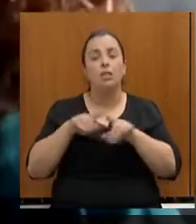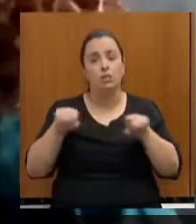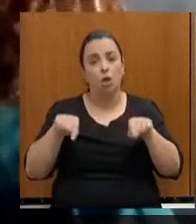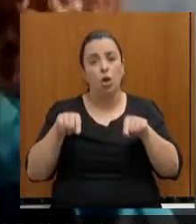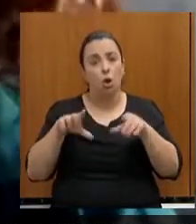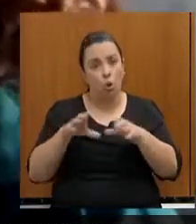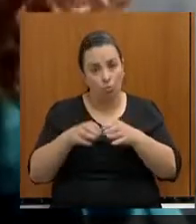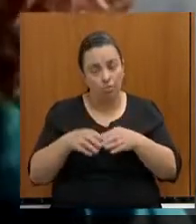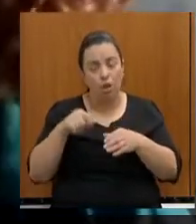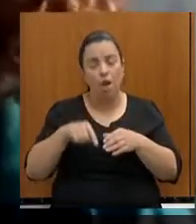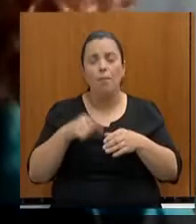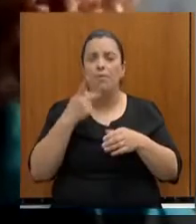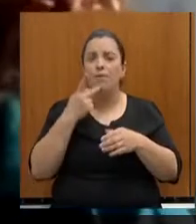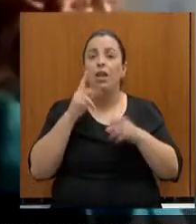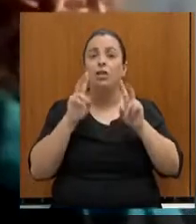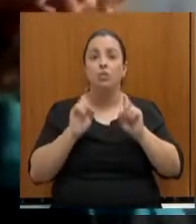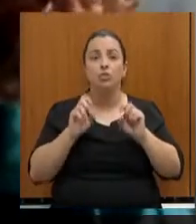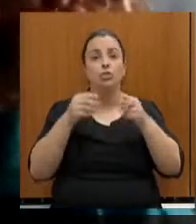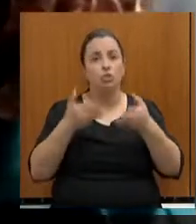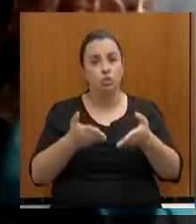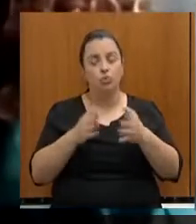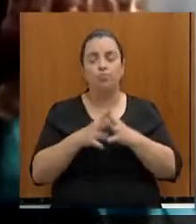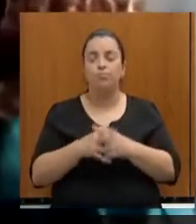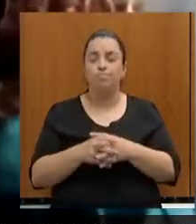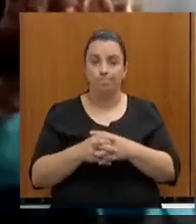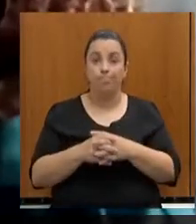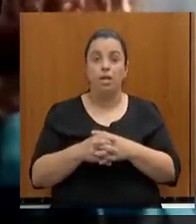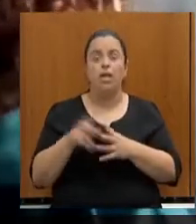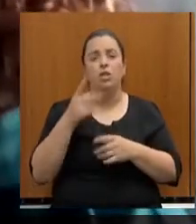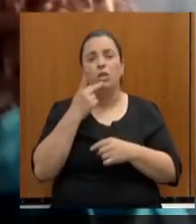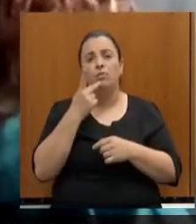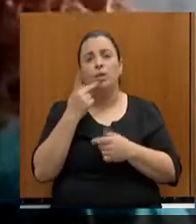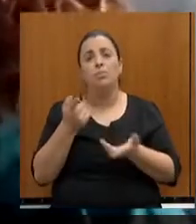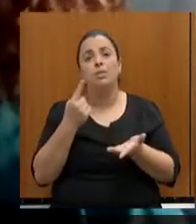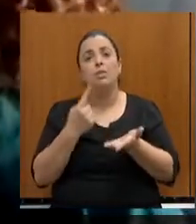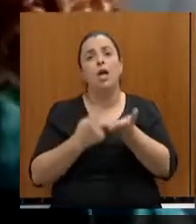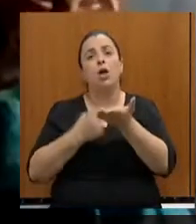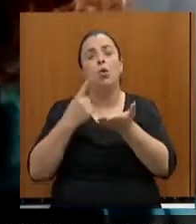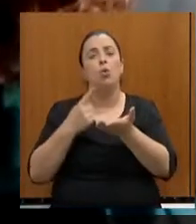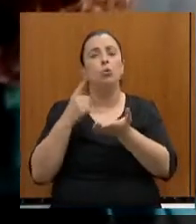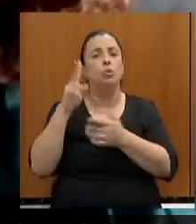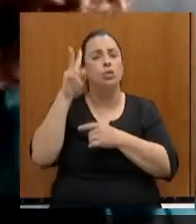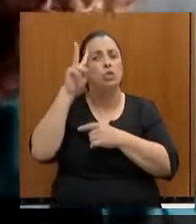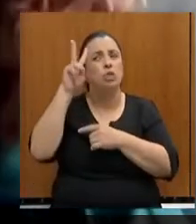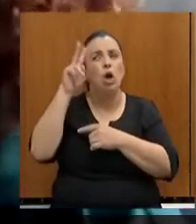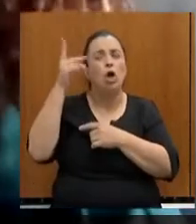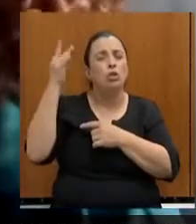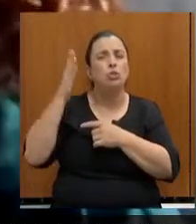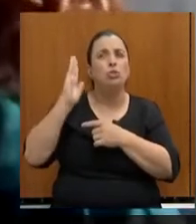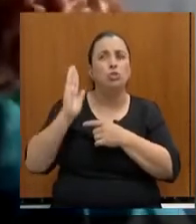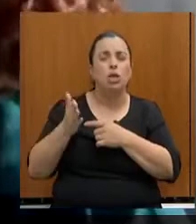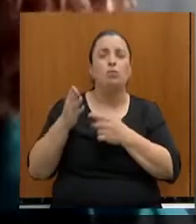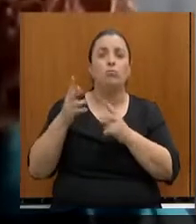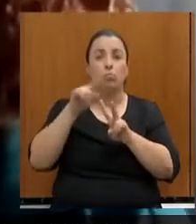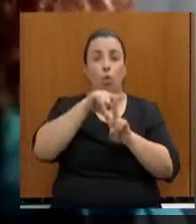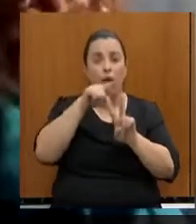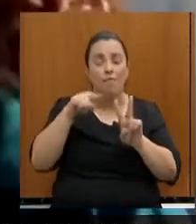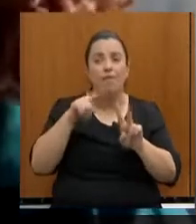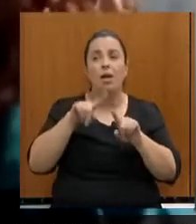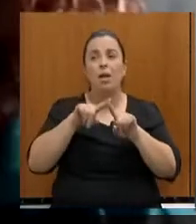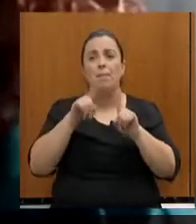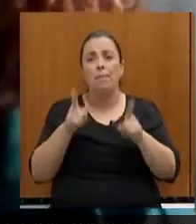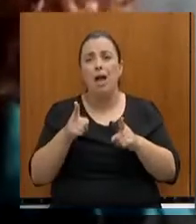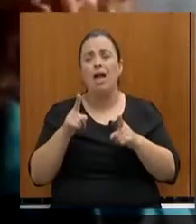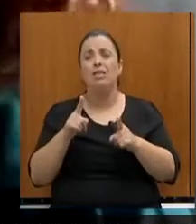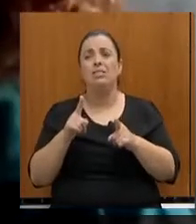gente começou falando aí várias fala sobre essa questão desse acordo histórico do estado com a vale mas também do Rastro